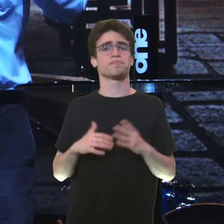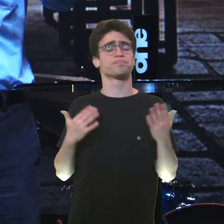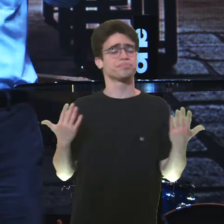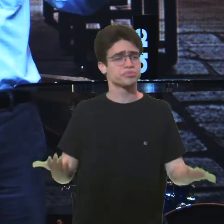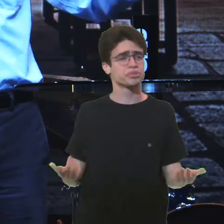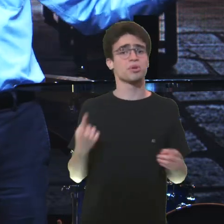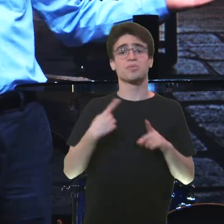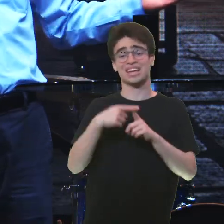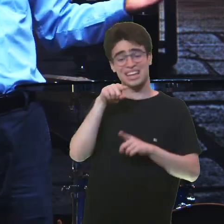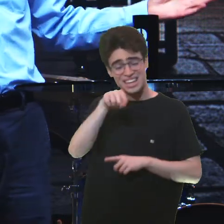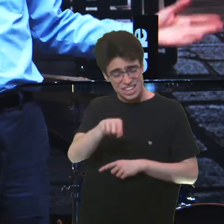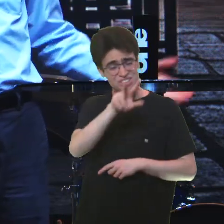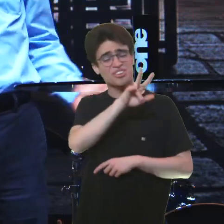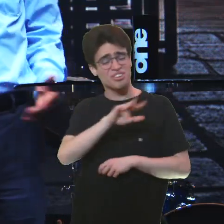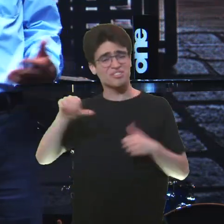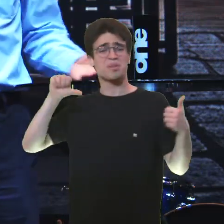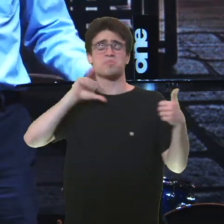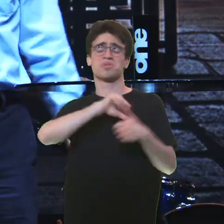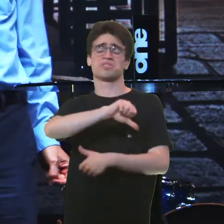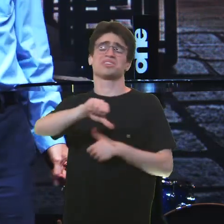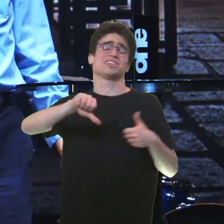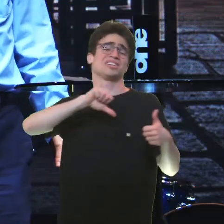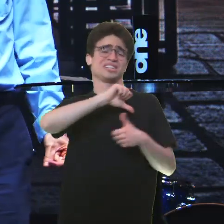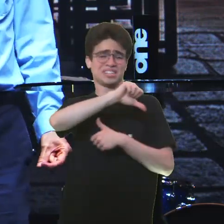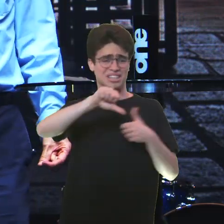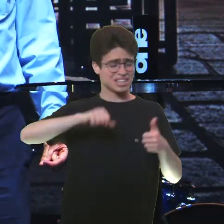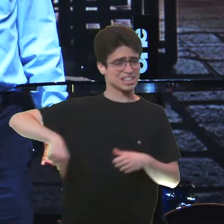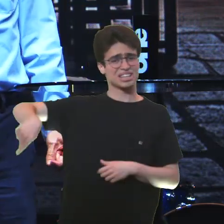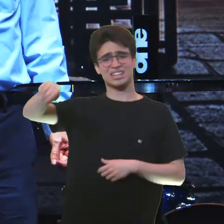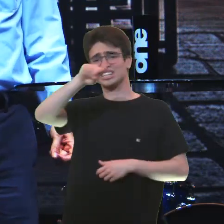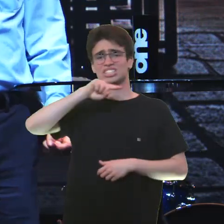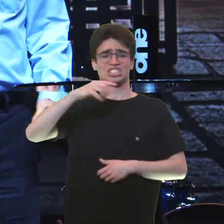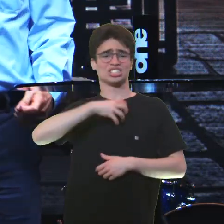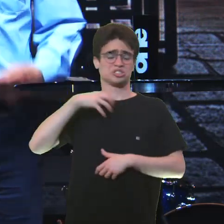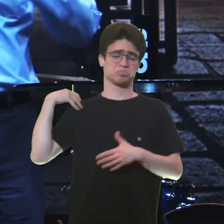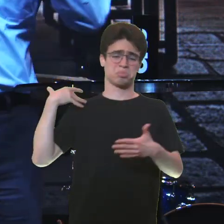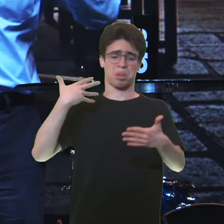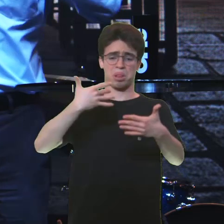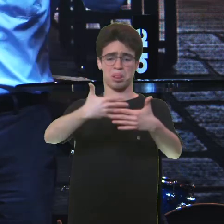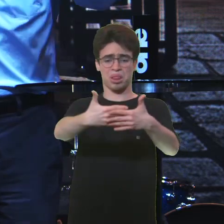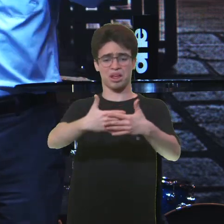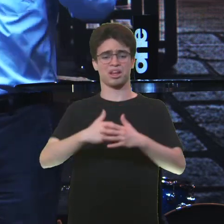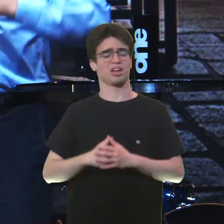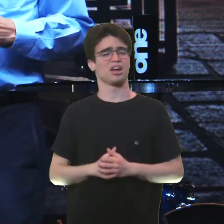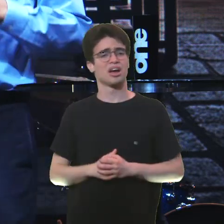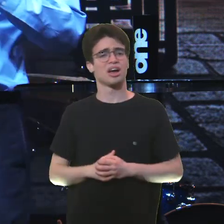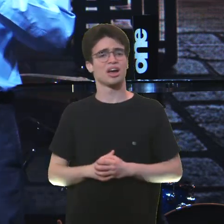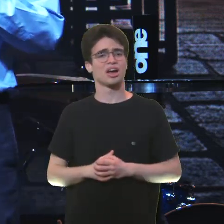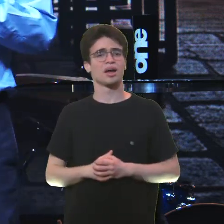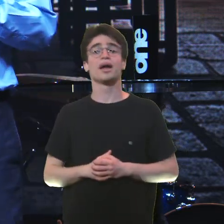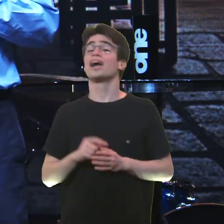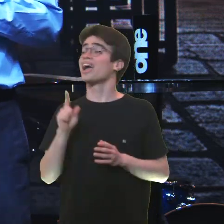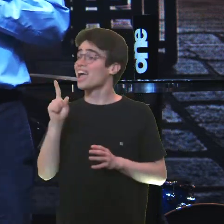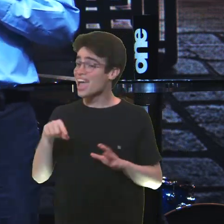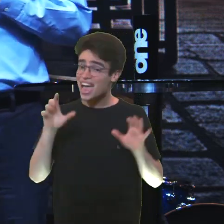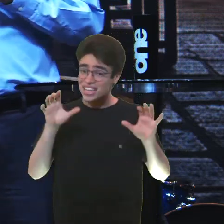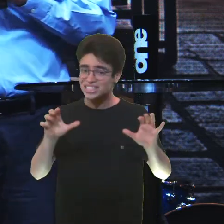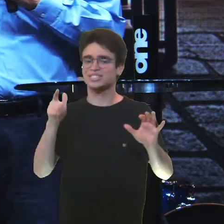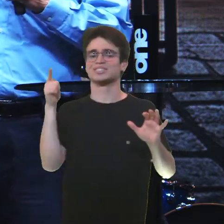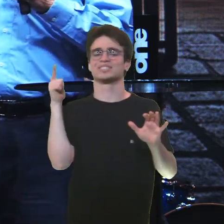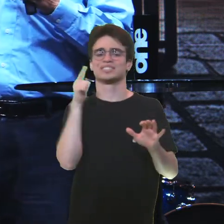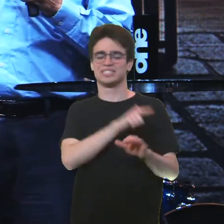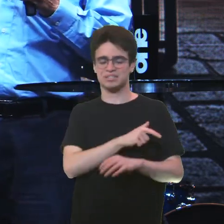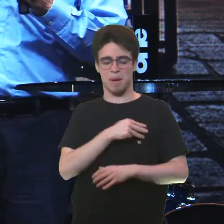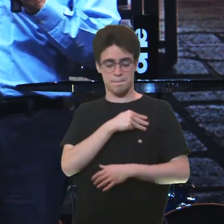que cambiará Porque é isso que vai mudar panorama. o panorama. Es como la misión avanza. É assim que a